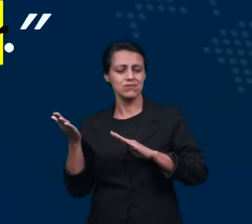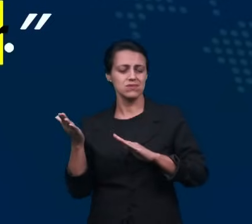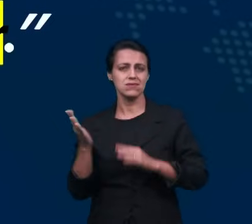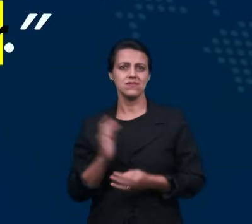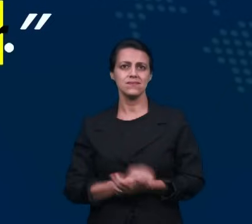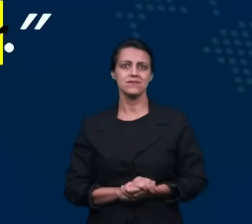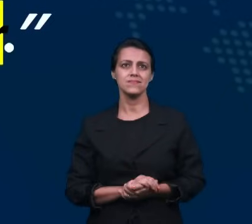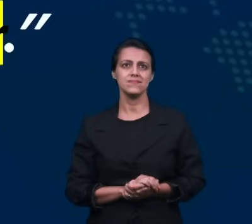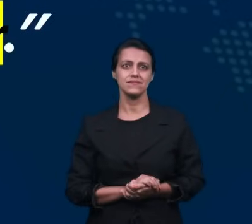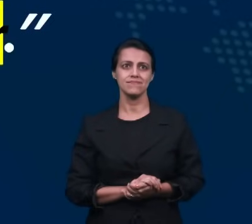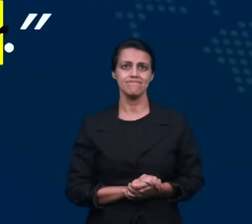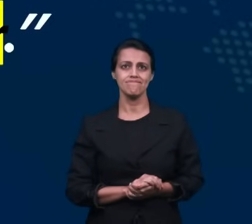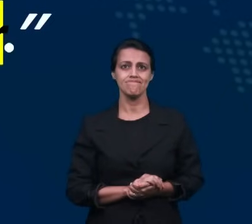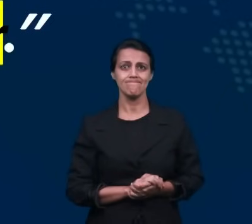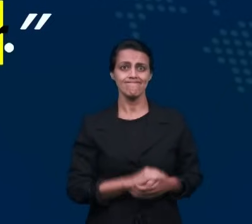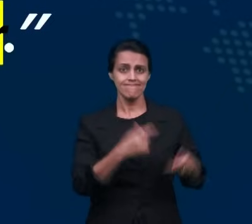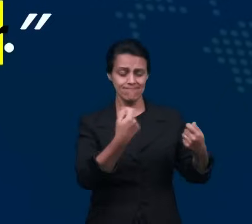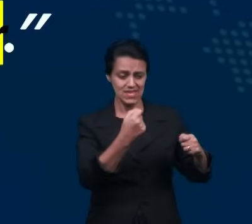fugi,